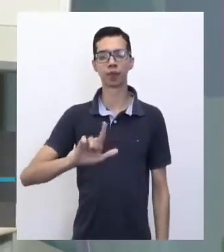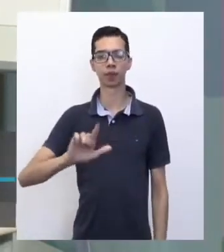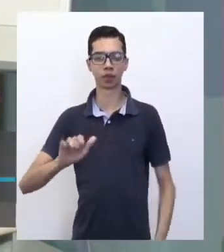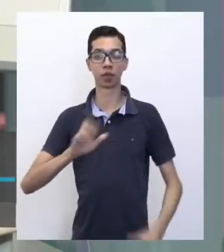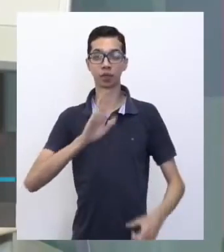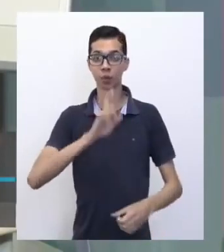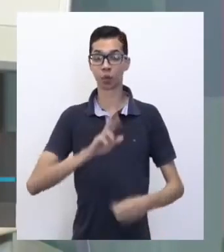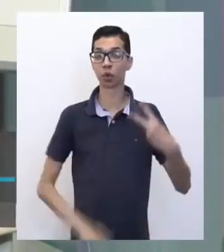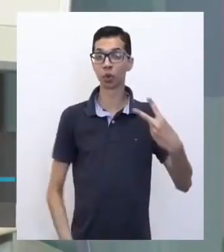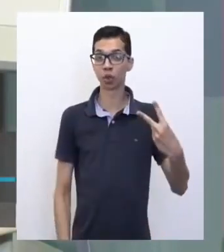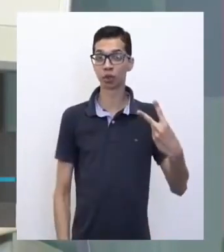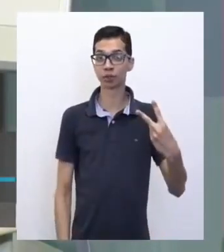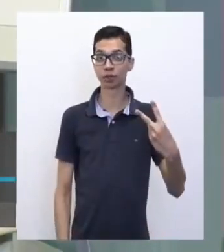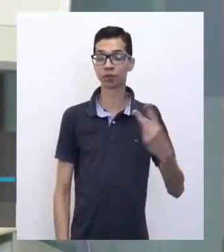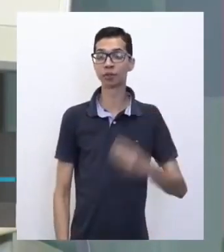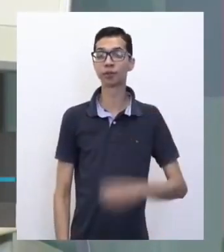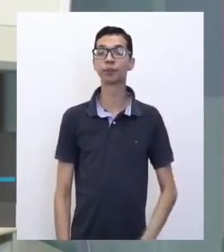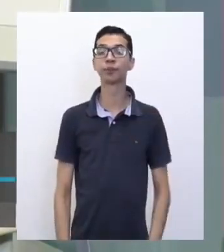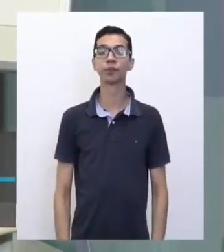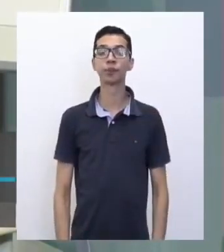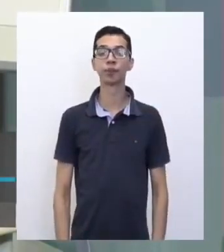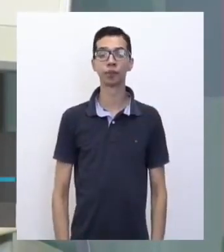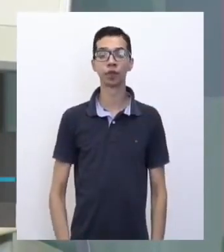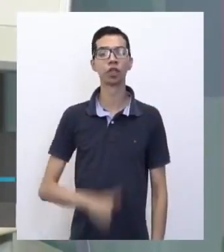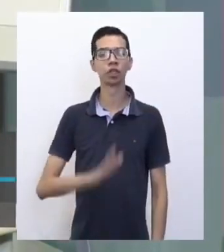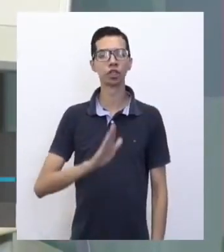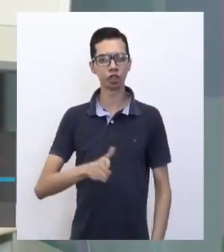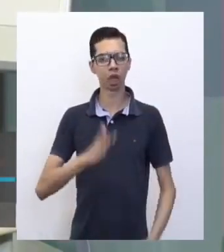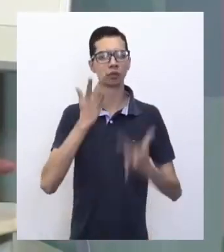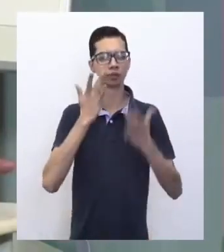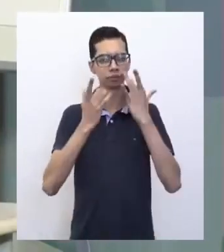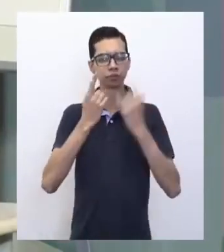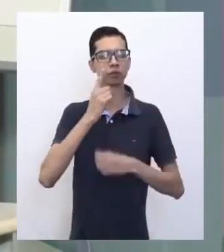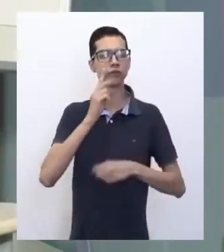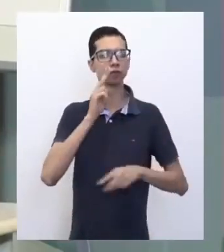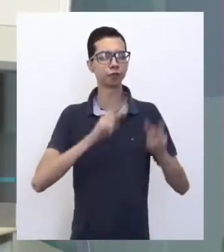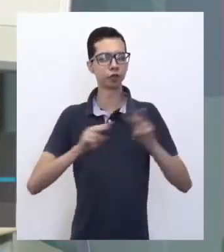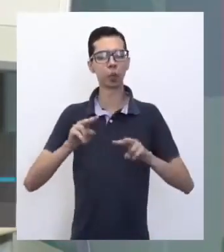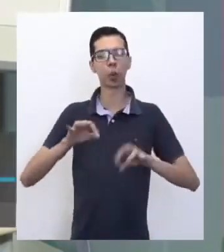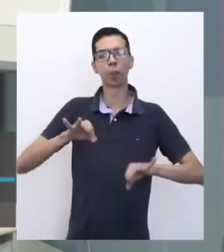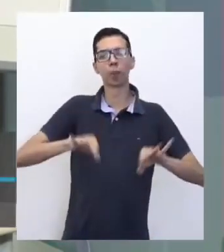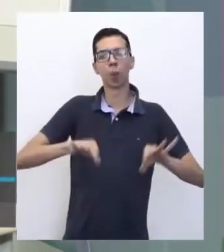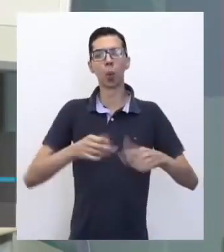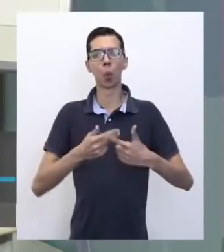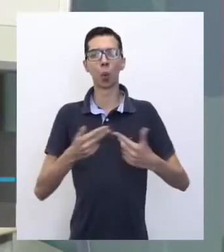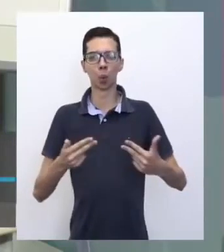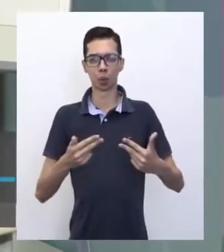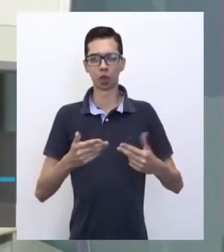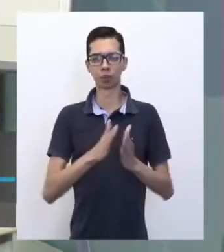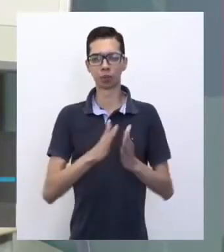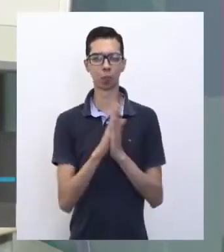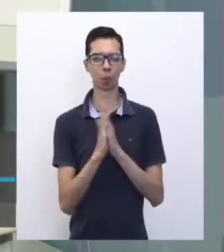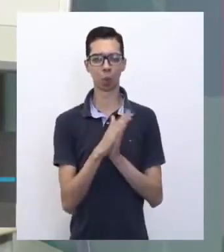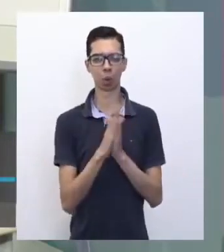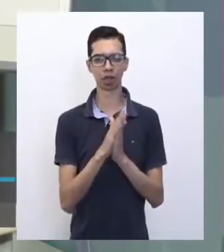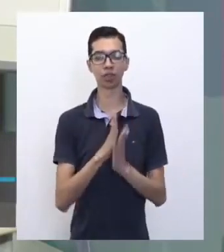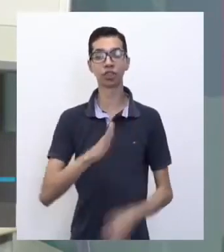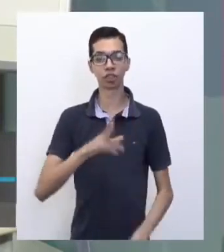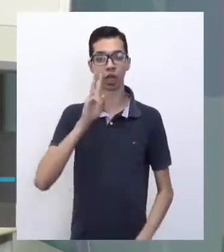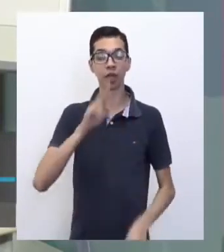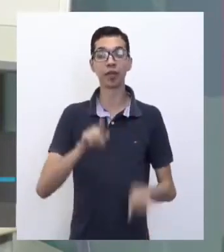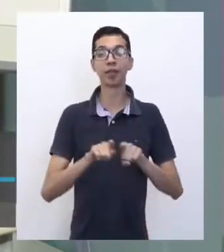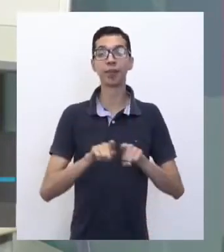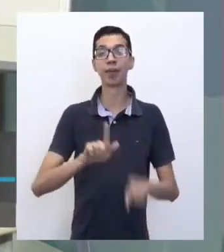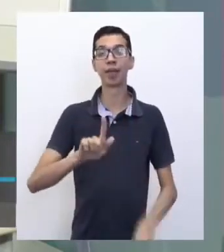já tiveram contato aí com o teatro de formas animadas ou teatro de bonecos, tá bom? A Gabriela e o Enzo